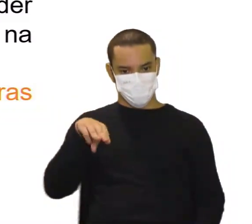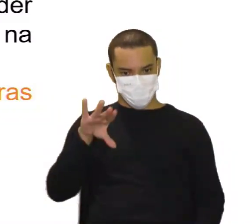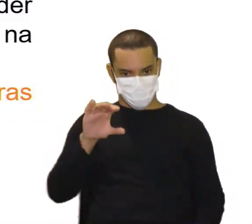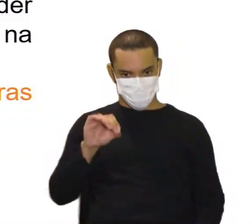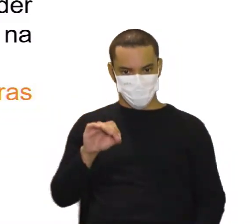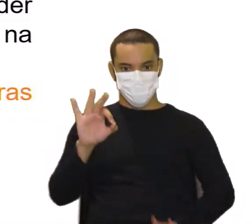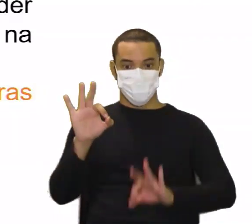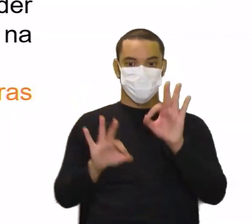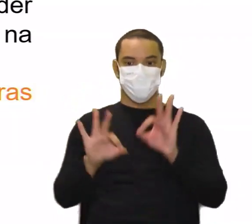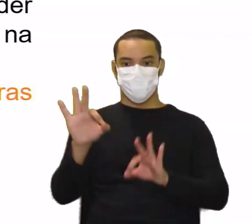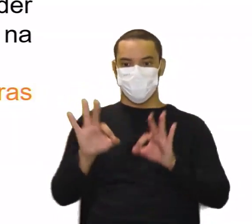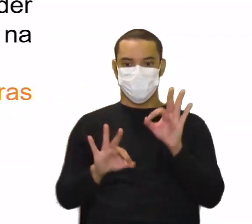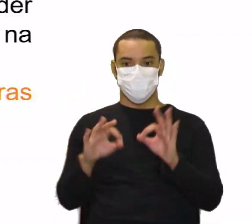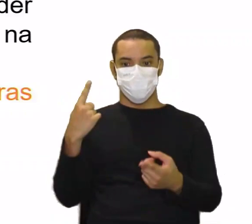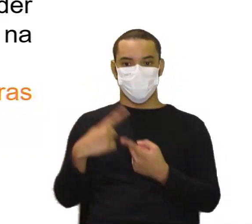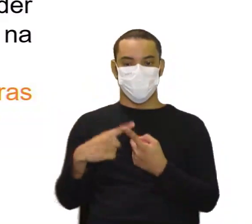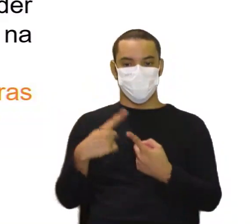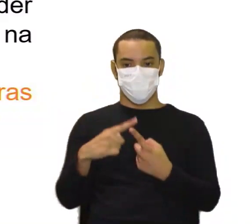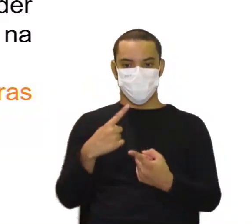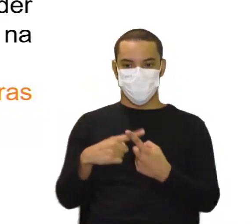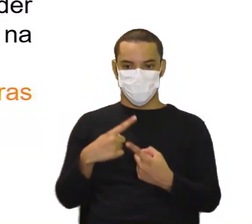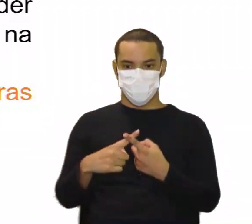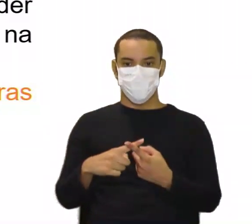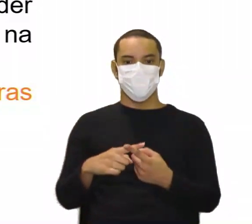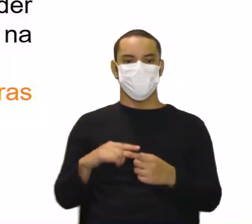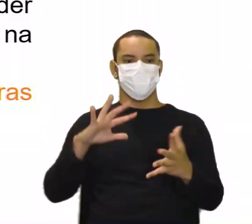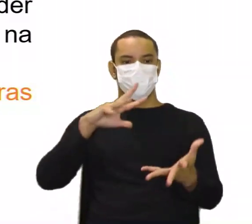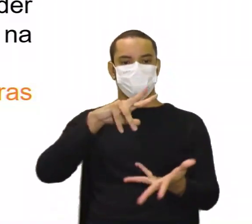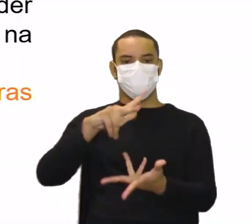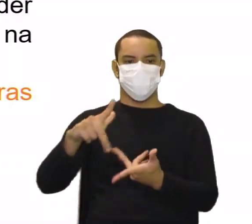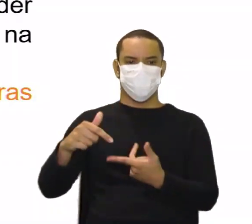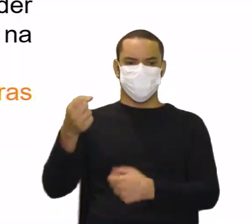esferas celestes, que a Terra era imóvel.